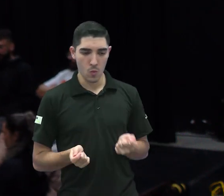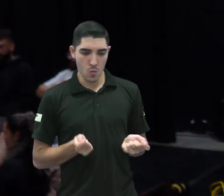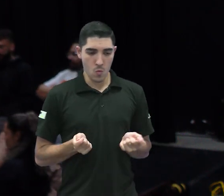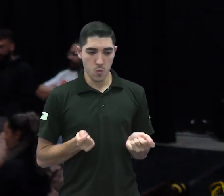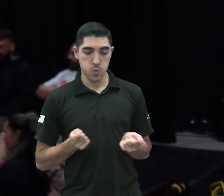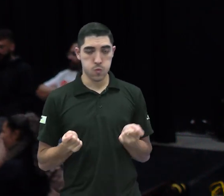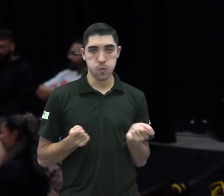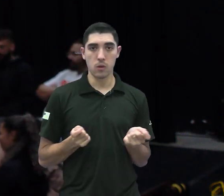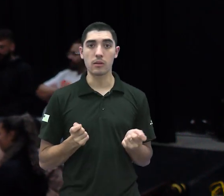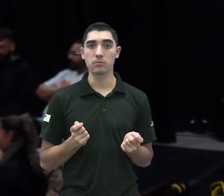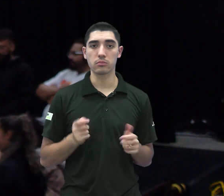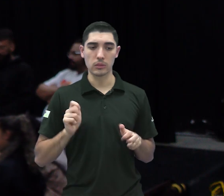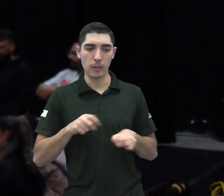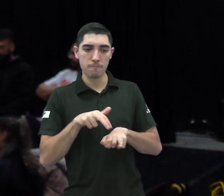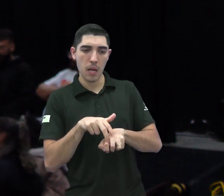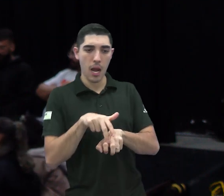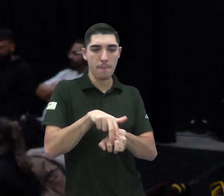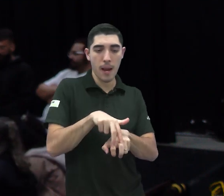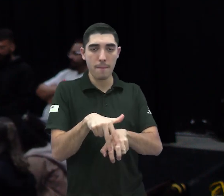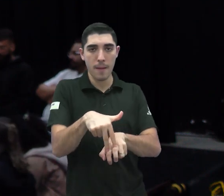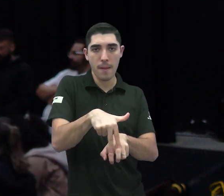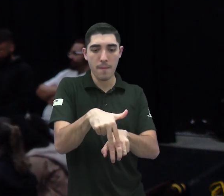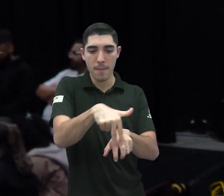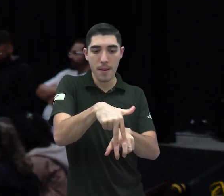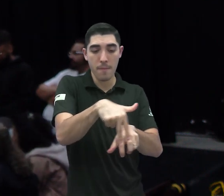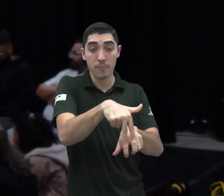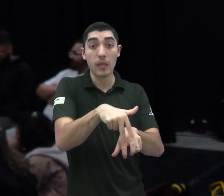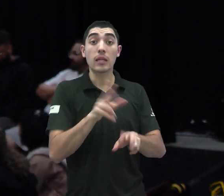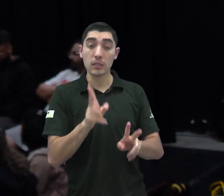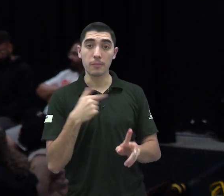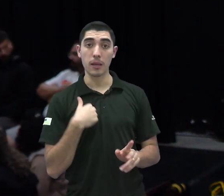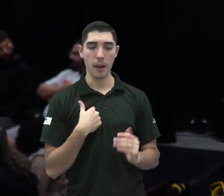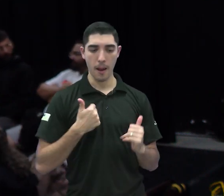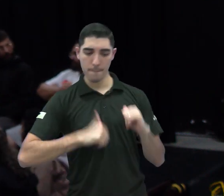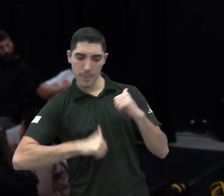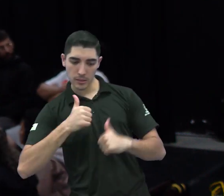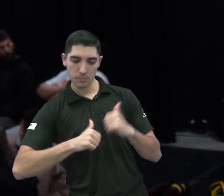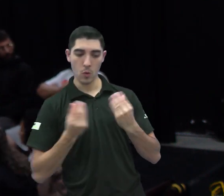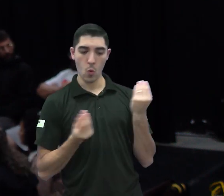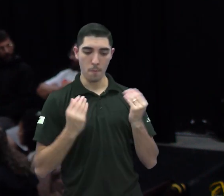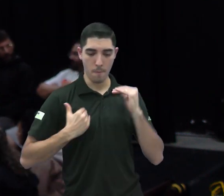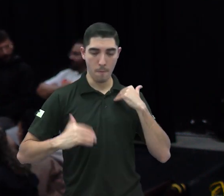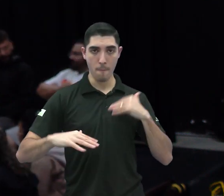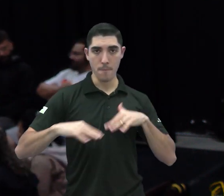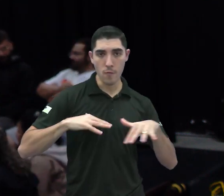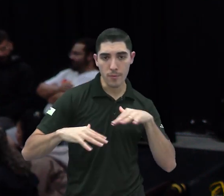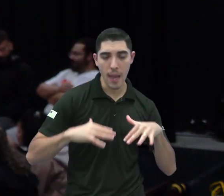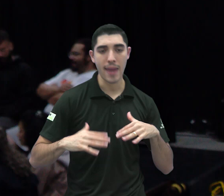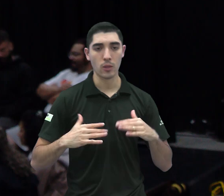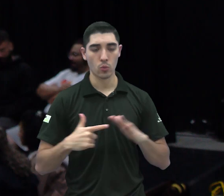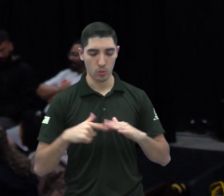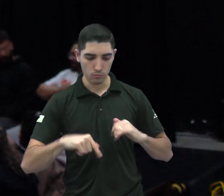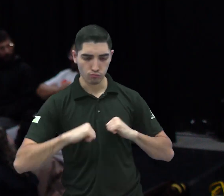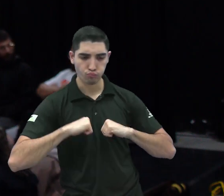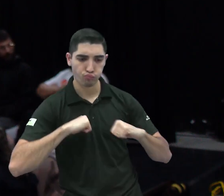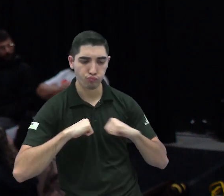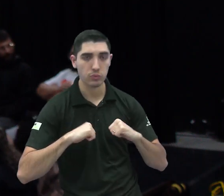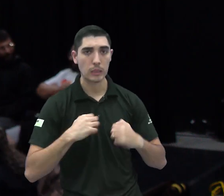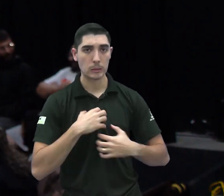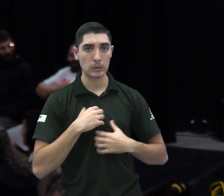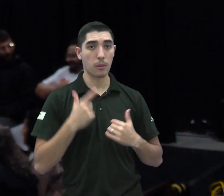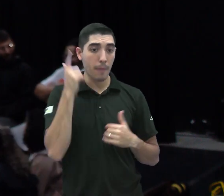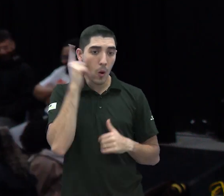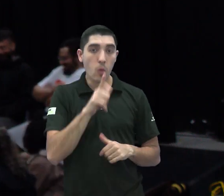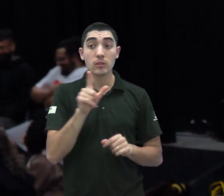porque absorve um pouco mais de impacto. A gente trabalha muito pensando na lógica de análise de movimento, de pensar em construir um movimento